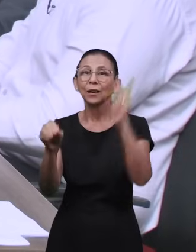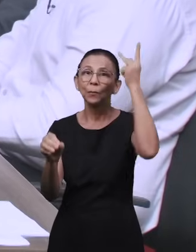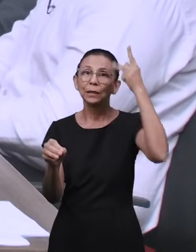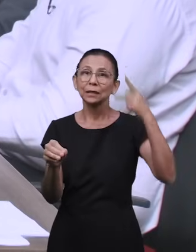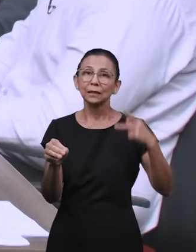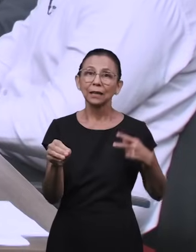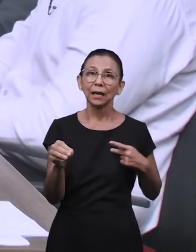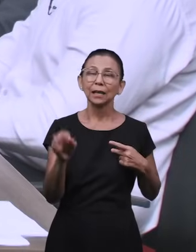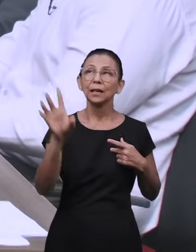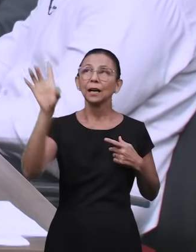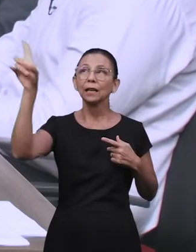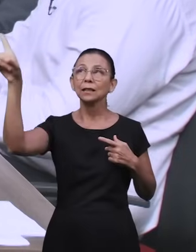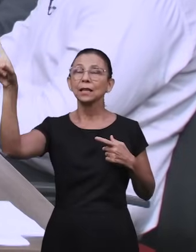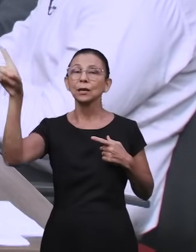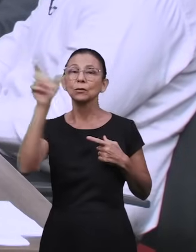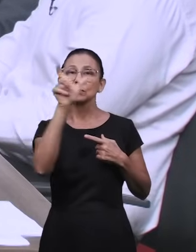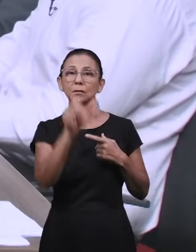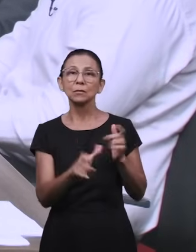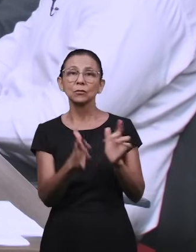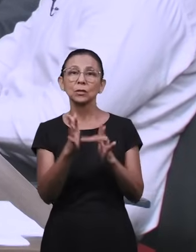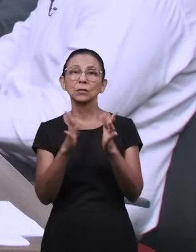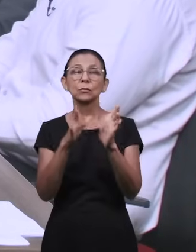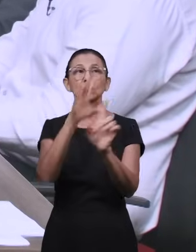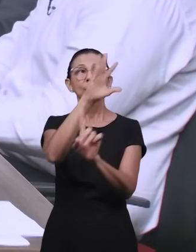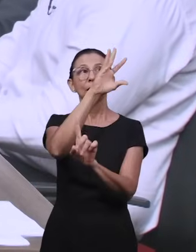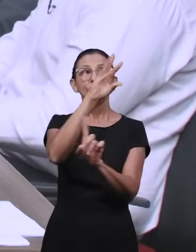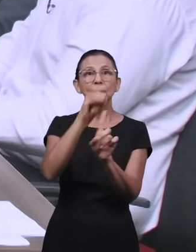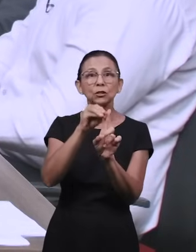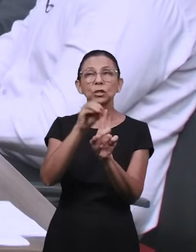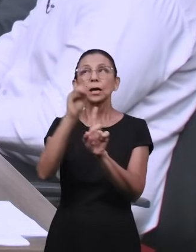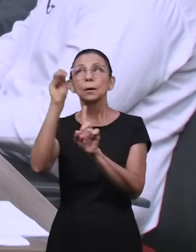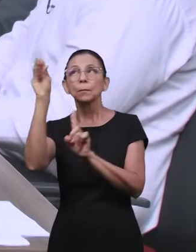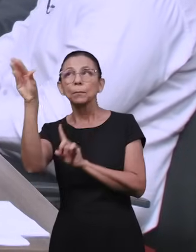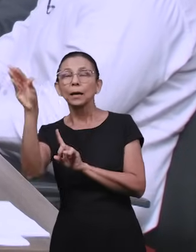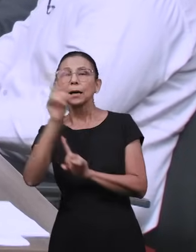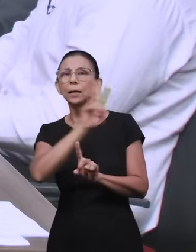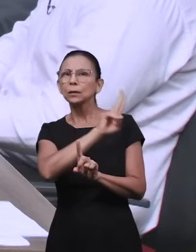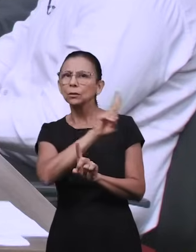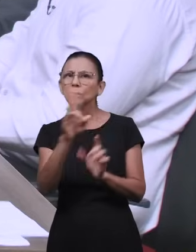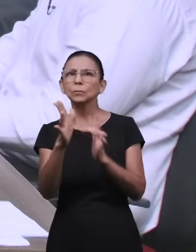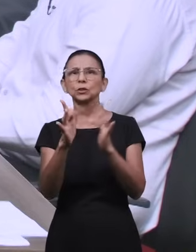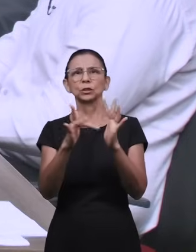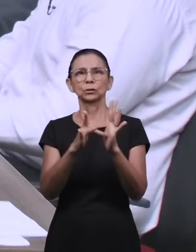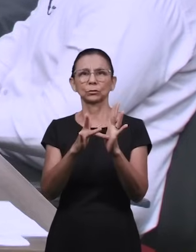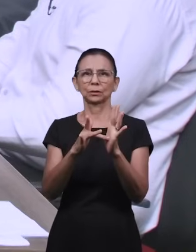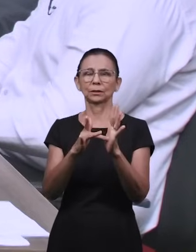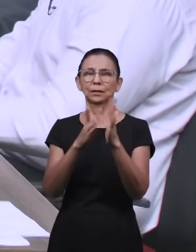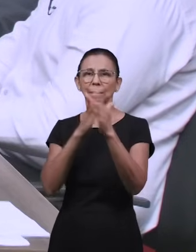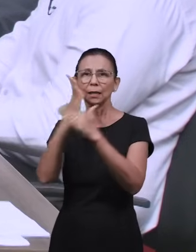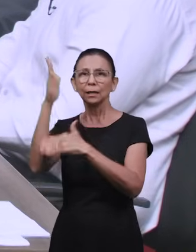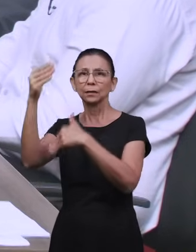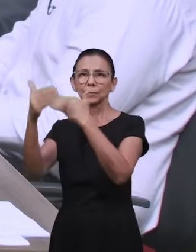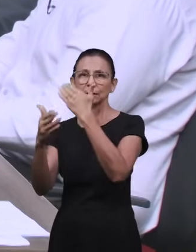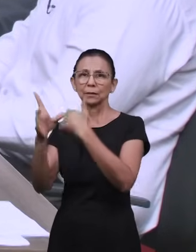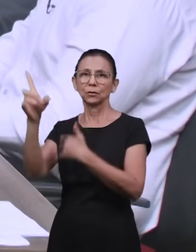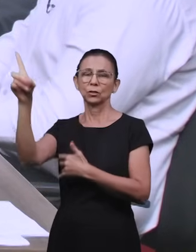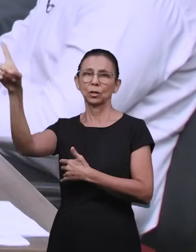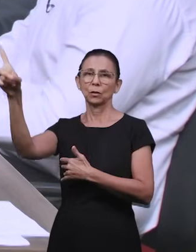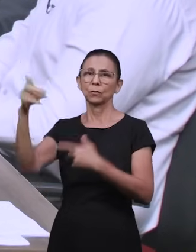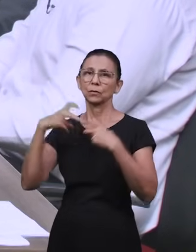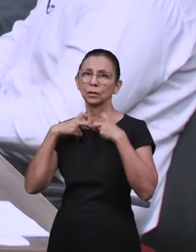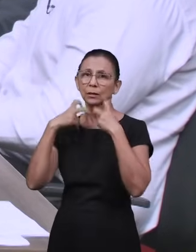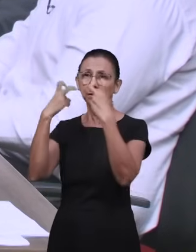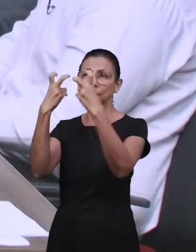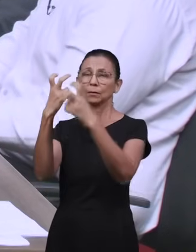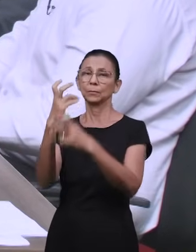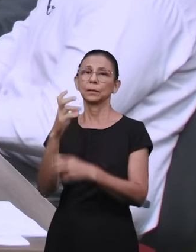esse tesouro que é maravilhoso. Graças a Deus, né? Graças a Deus. E o Senhor Jesus, né, ele, nas Escrituras, não apenas